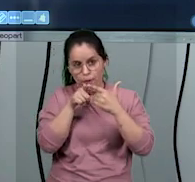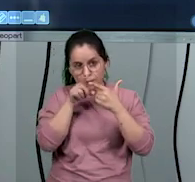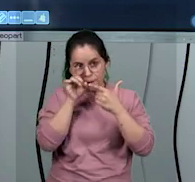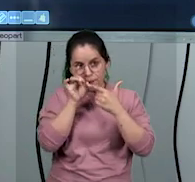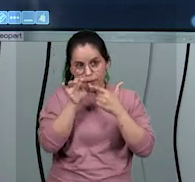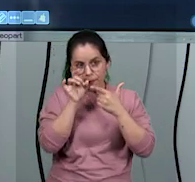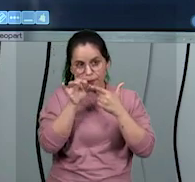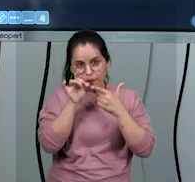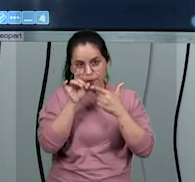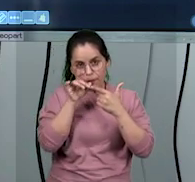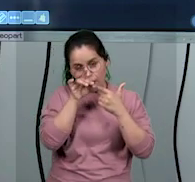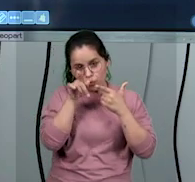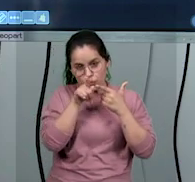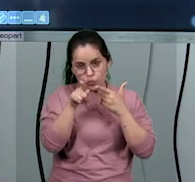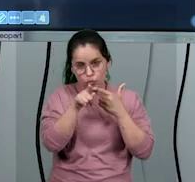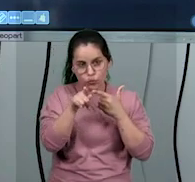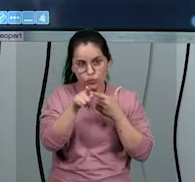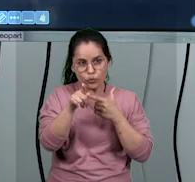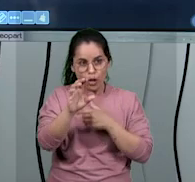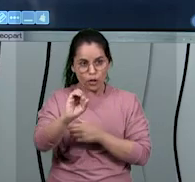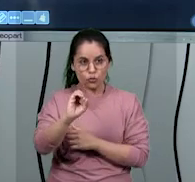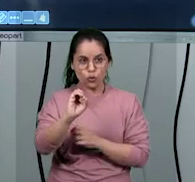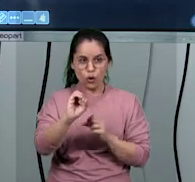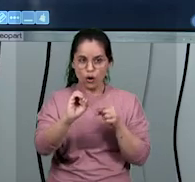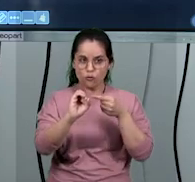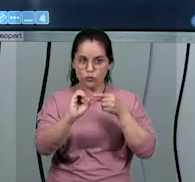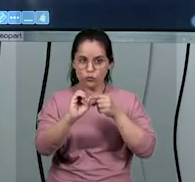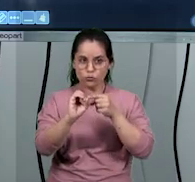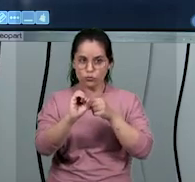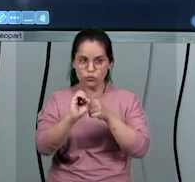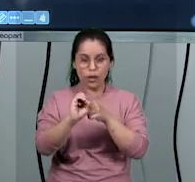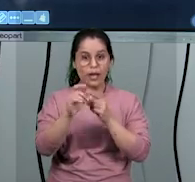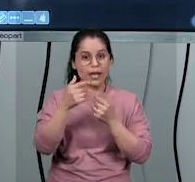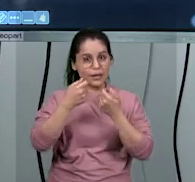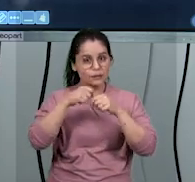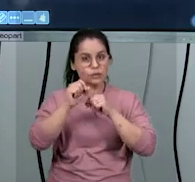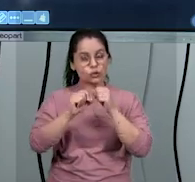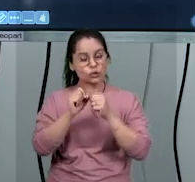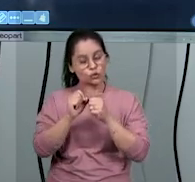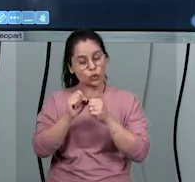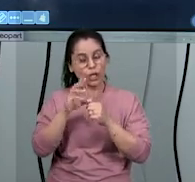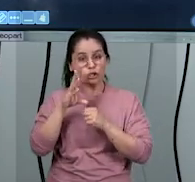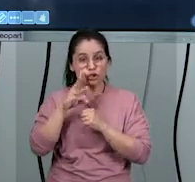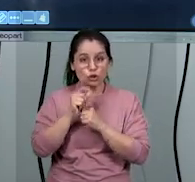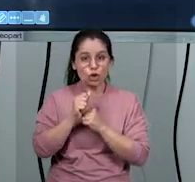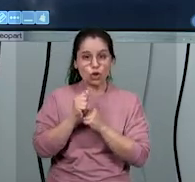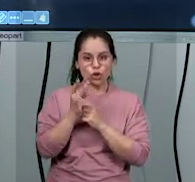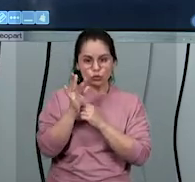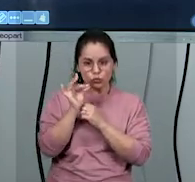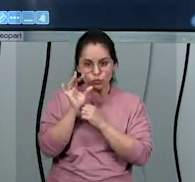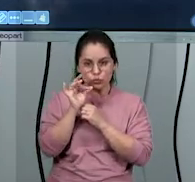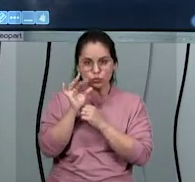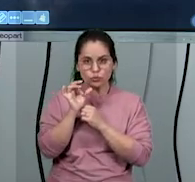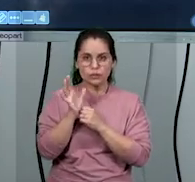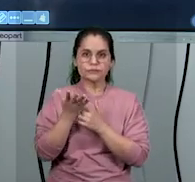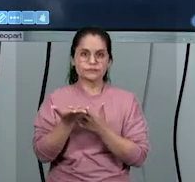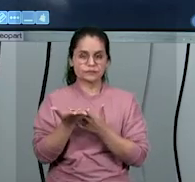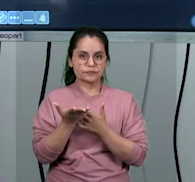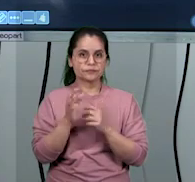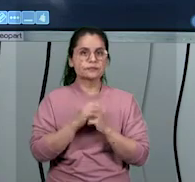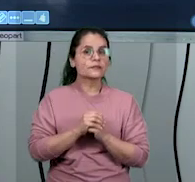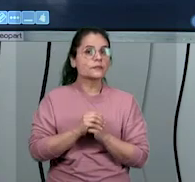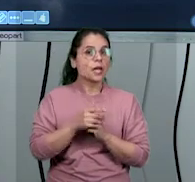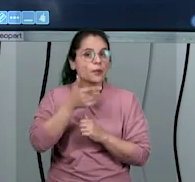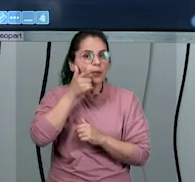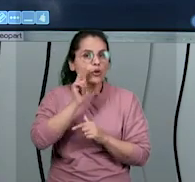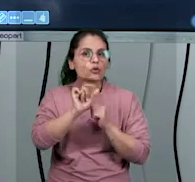desses líquidos, né, desses líquidos produzidos na próstata e na vesícula seminal, vesículas seminais, são duas, né?